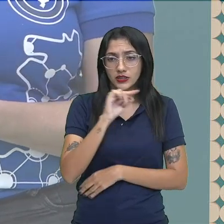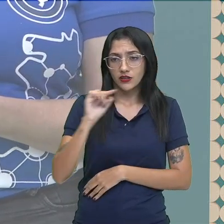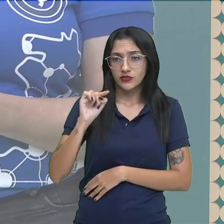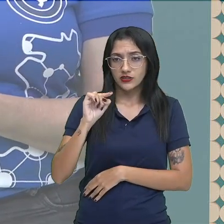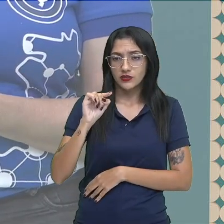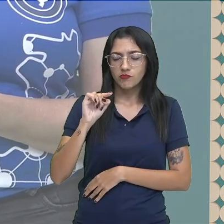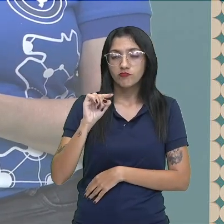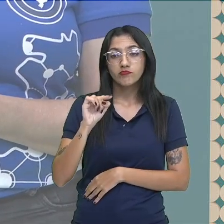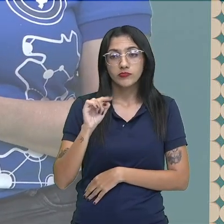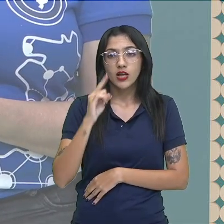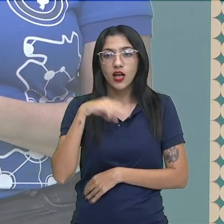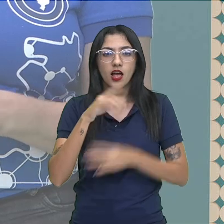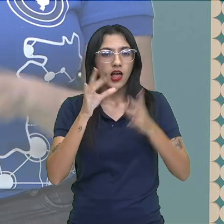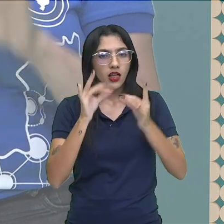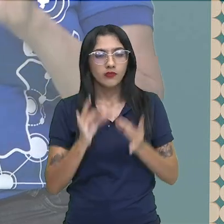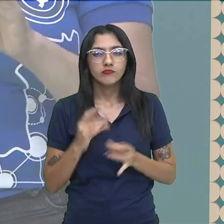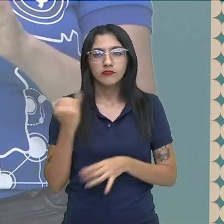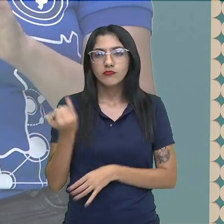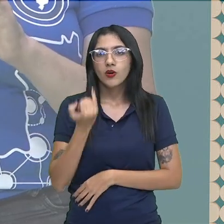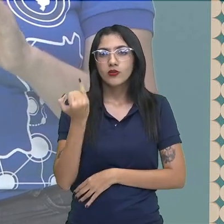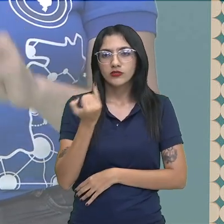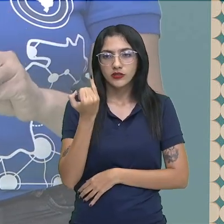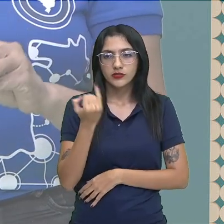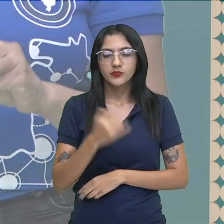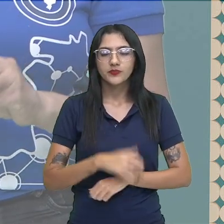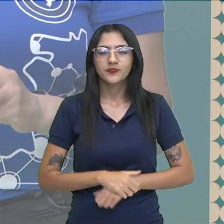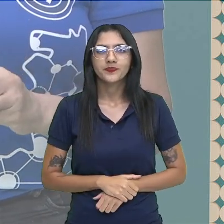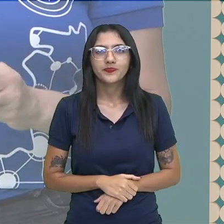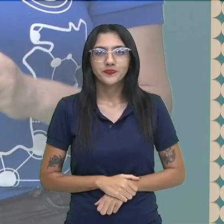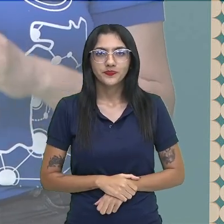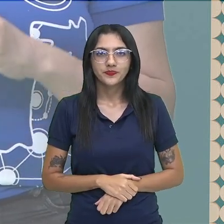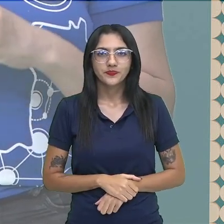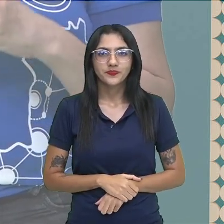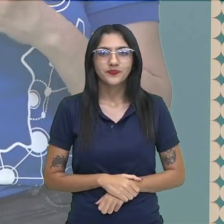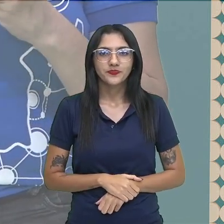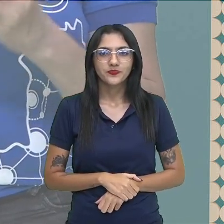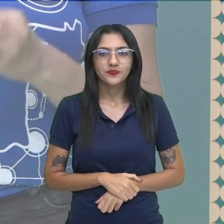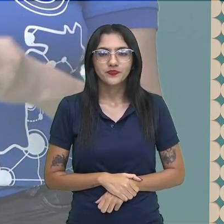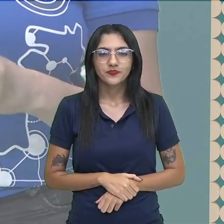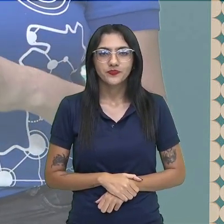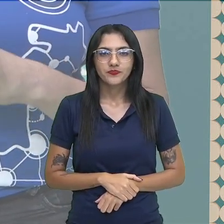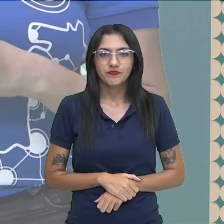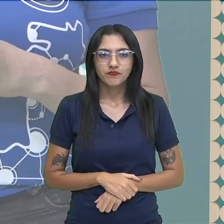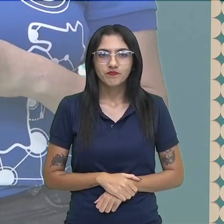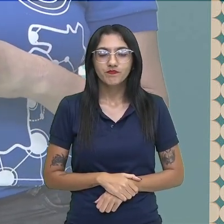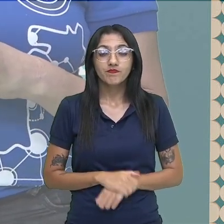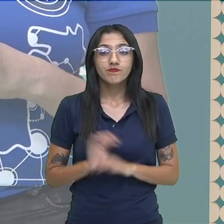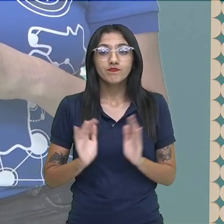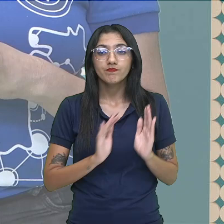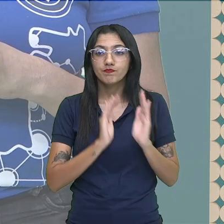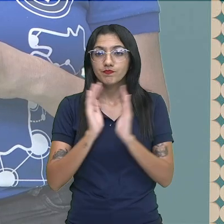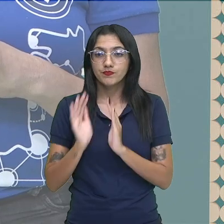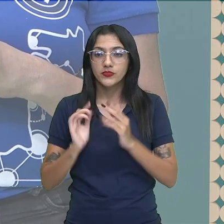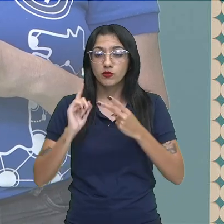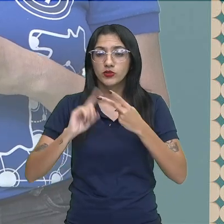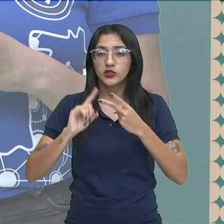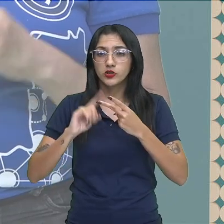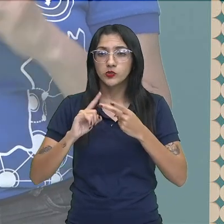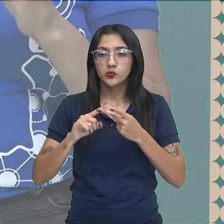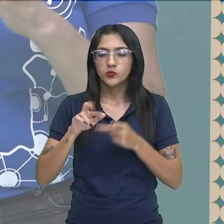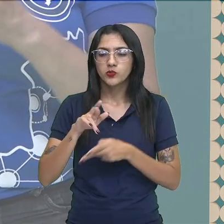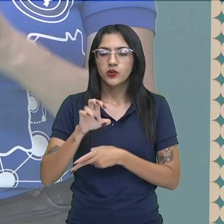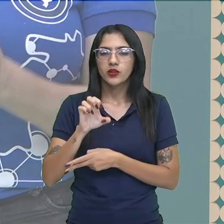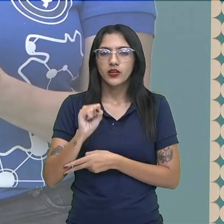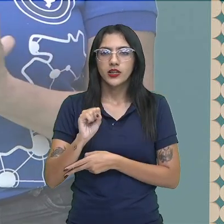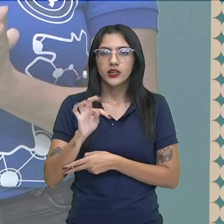um detalhe muito importante quando é explicativa. Quando é restritiva,